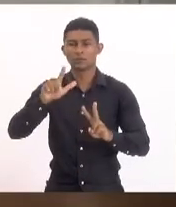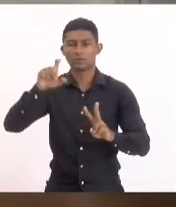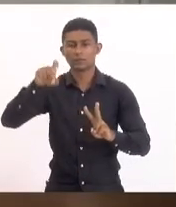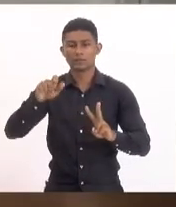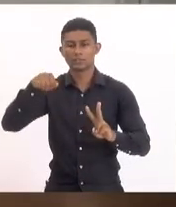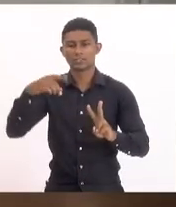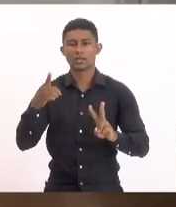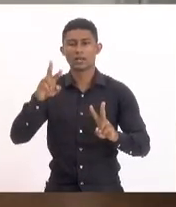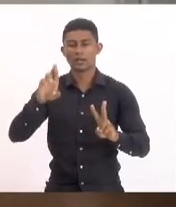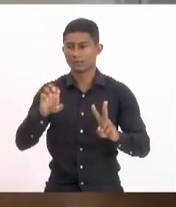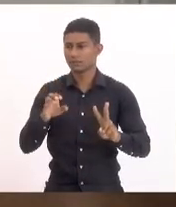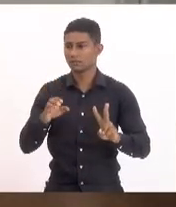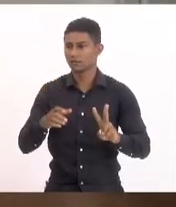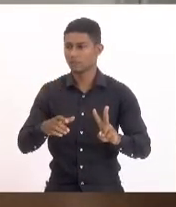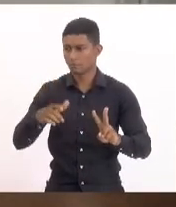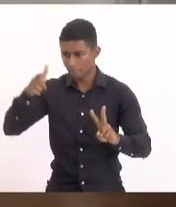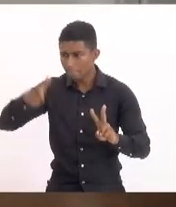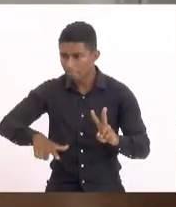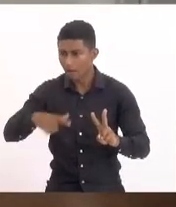não?